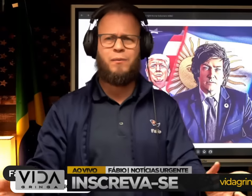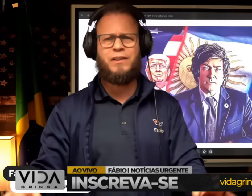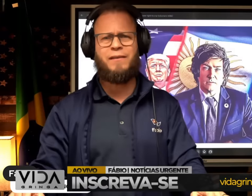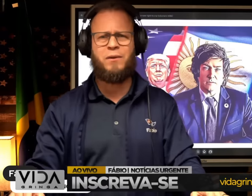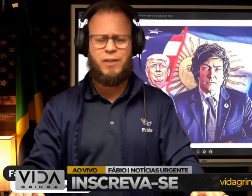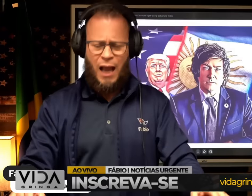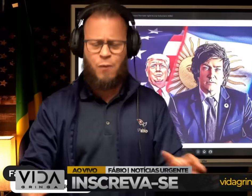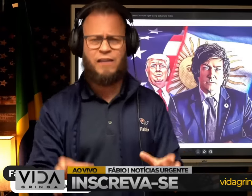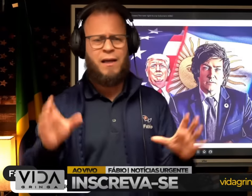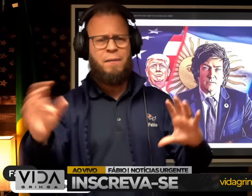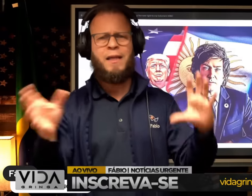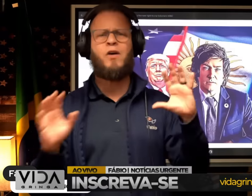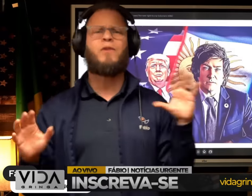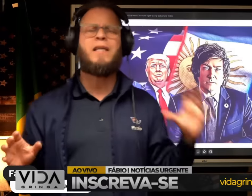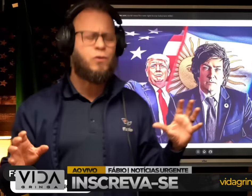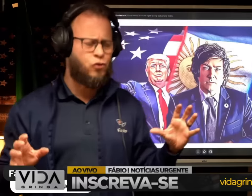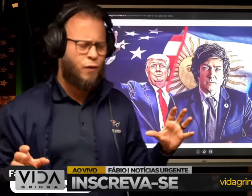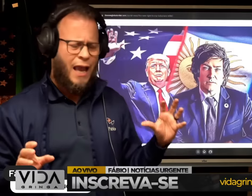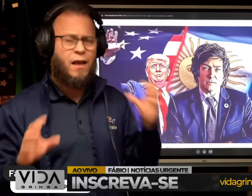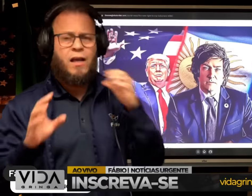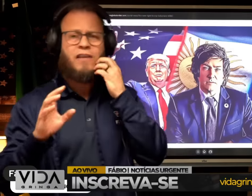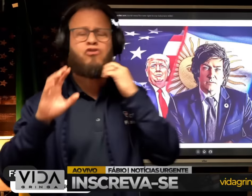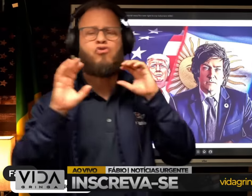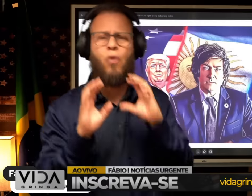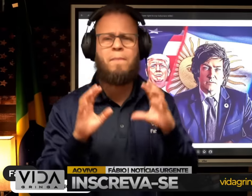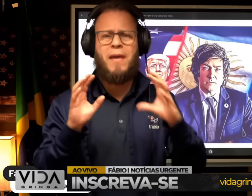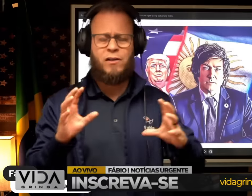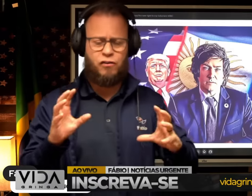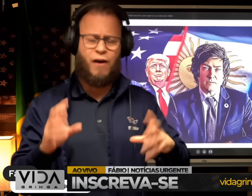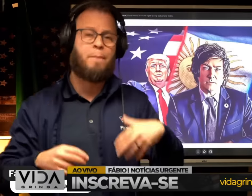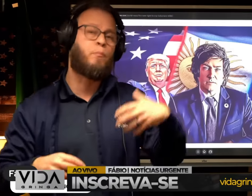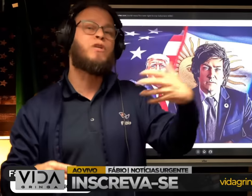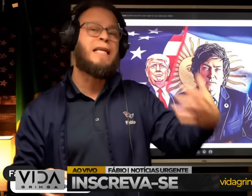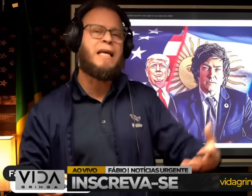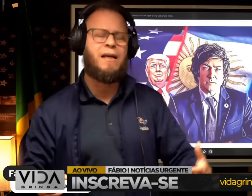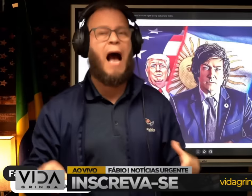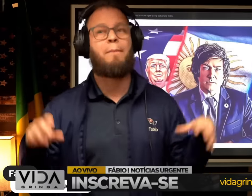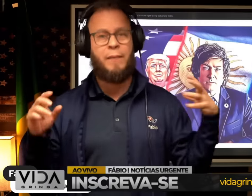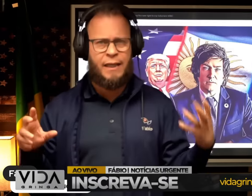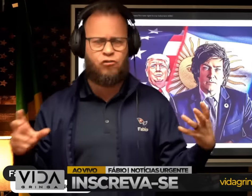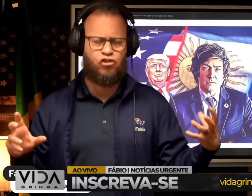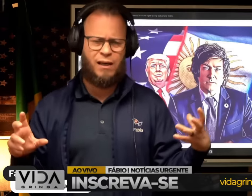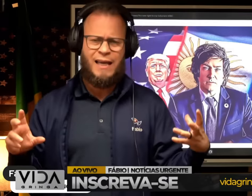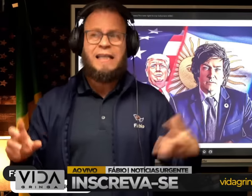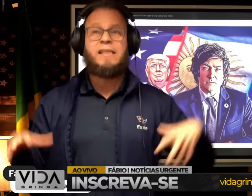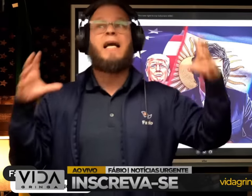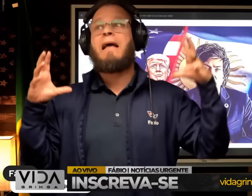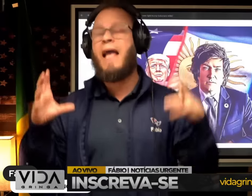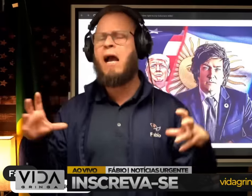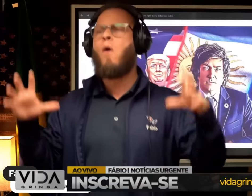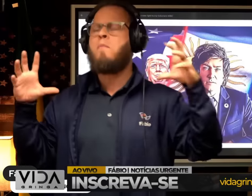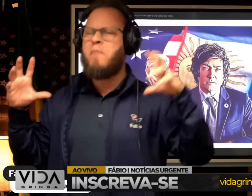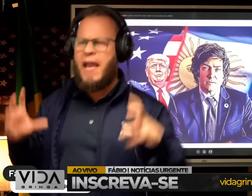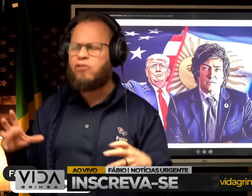pelo amor de Deus aí o cara fala não mas não é isso é a gente somente vai punir a mídia se